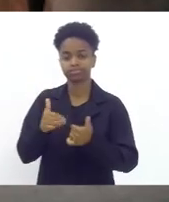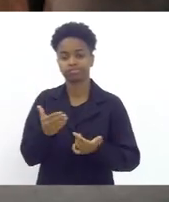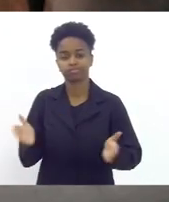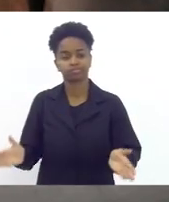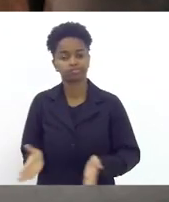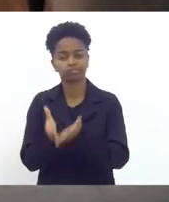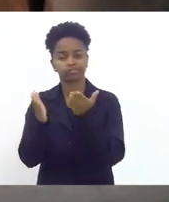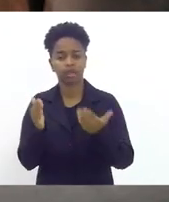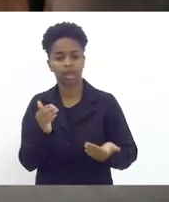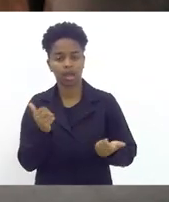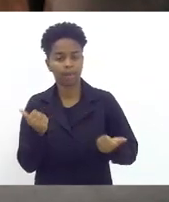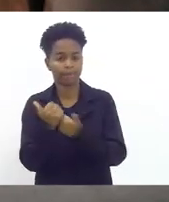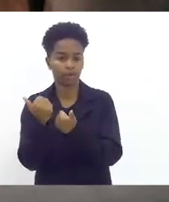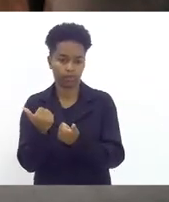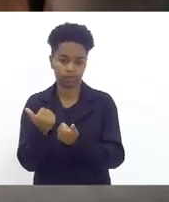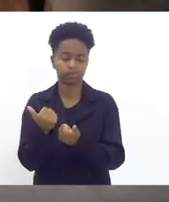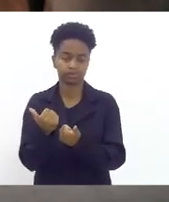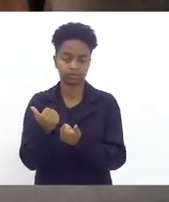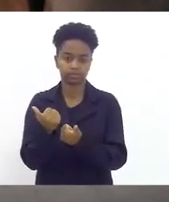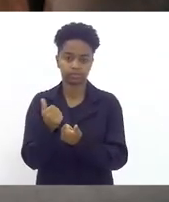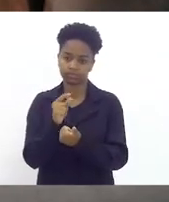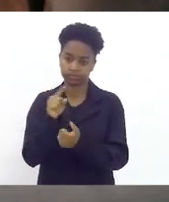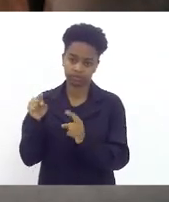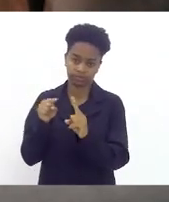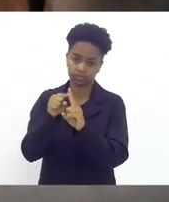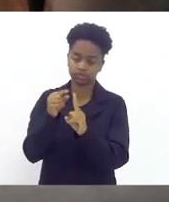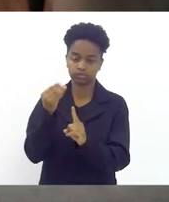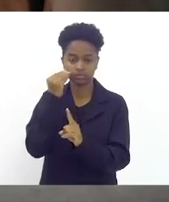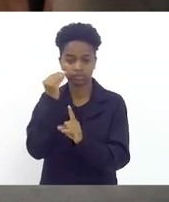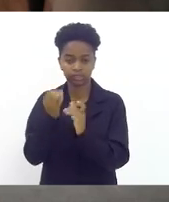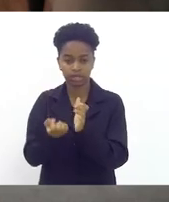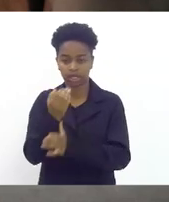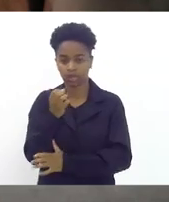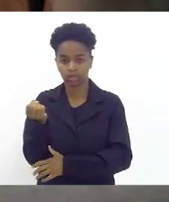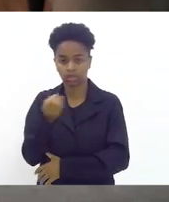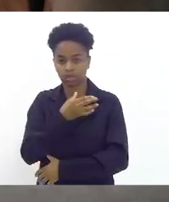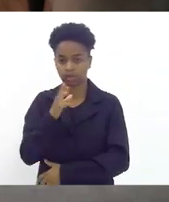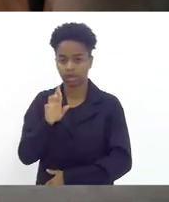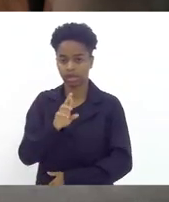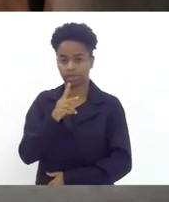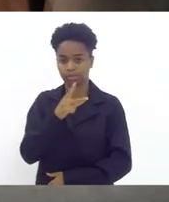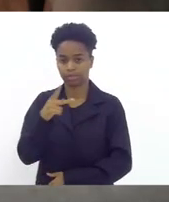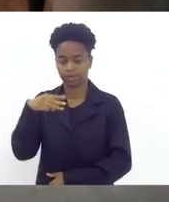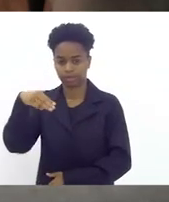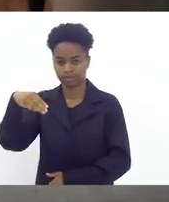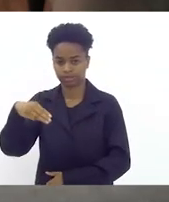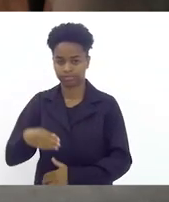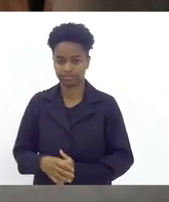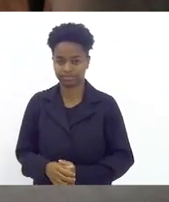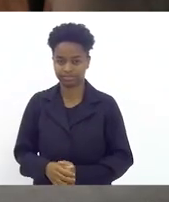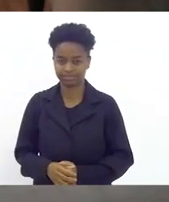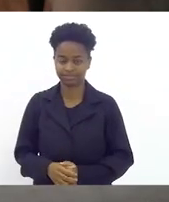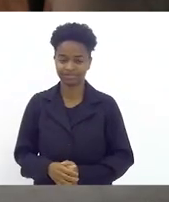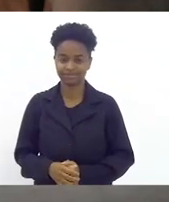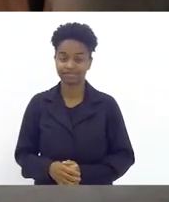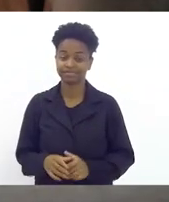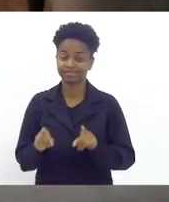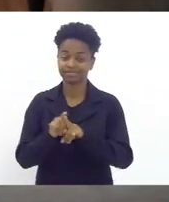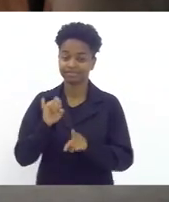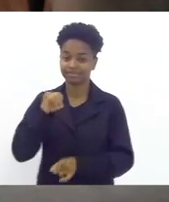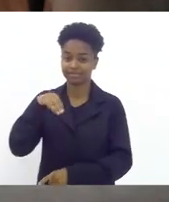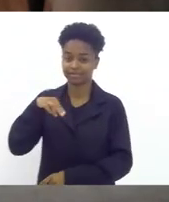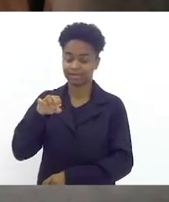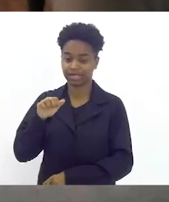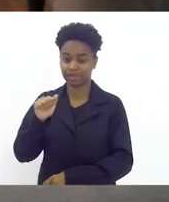pretende que haja para a criação de novas rpms e aí o Enéa